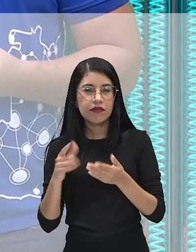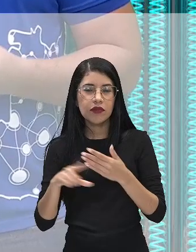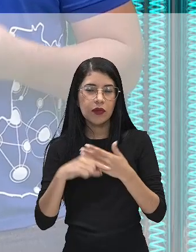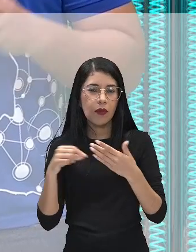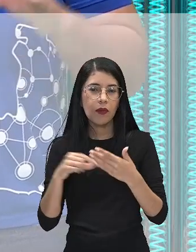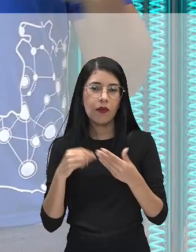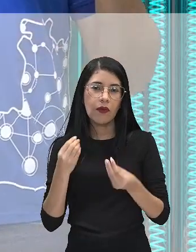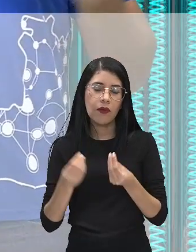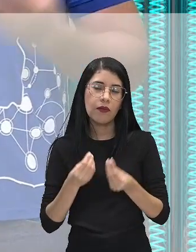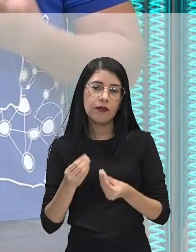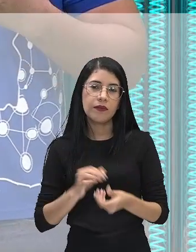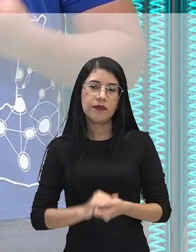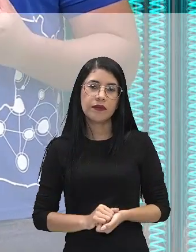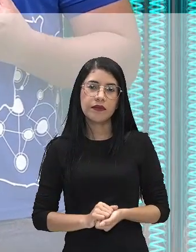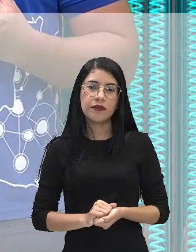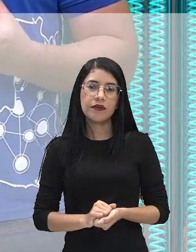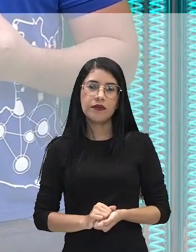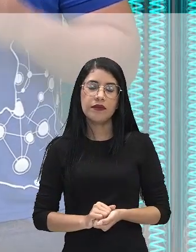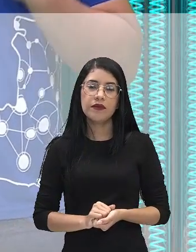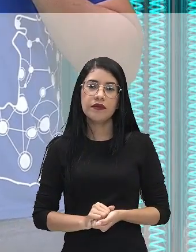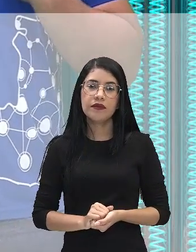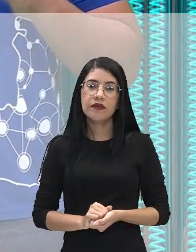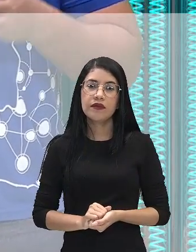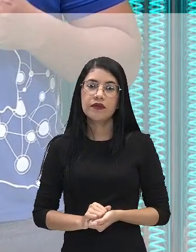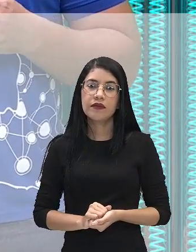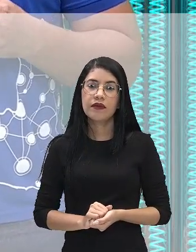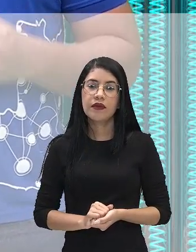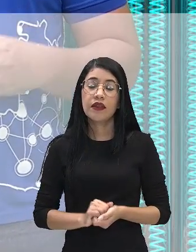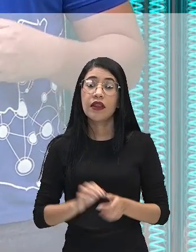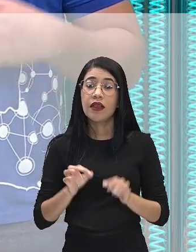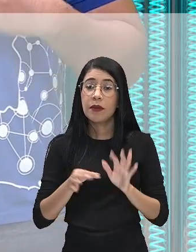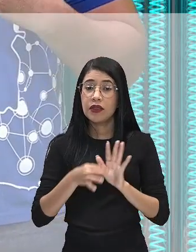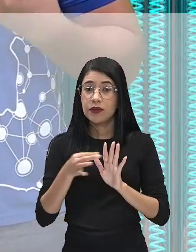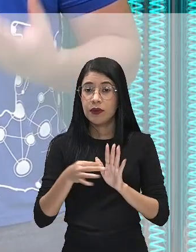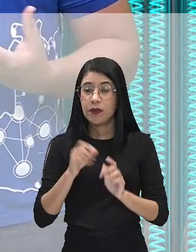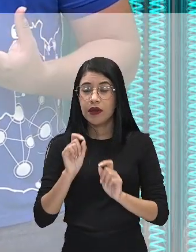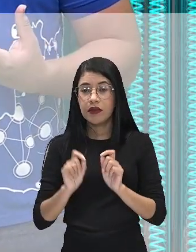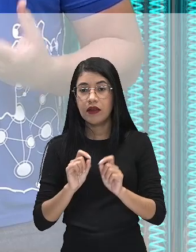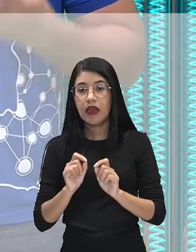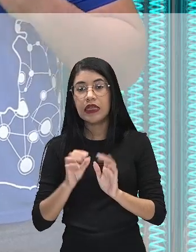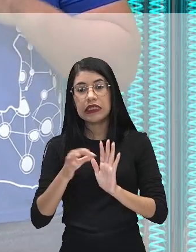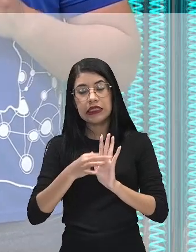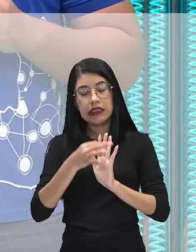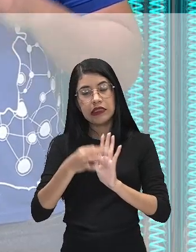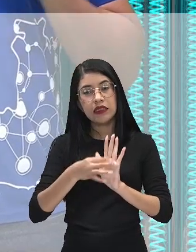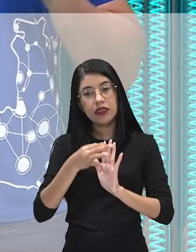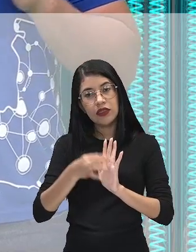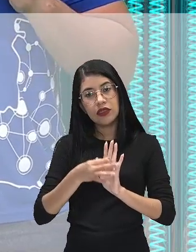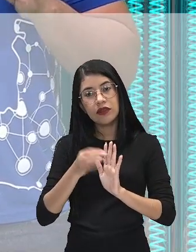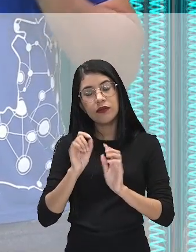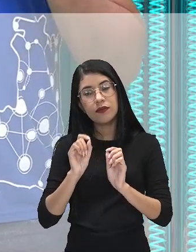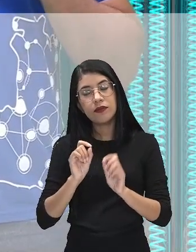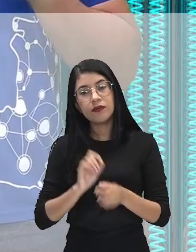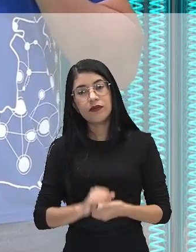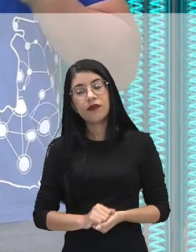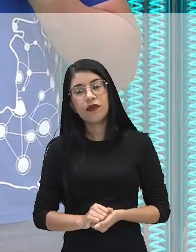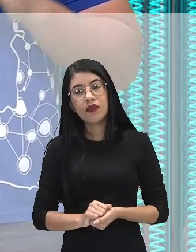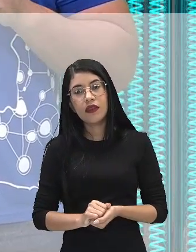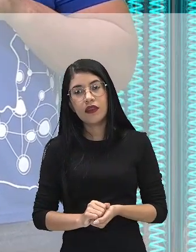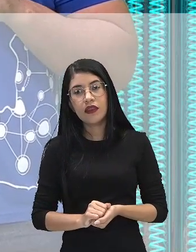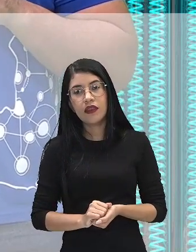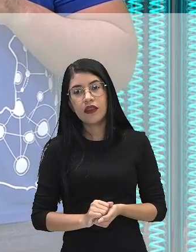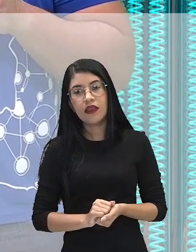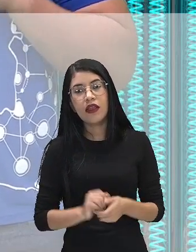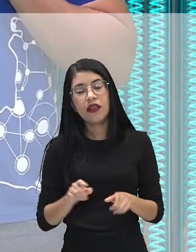da resenha. E quando a gente fala em julgamentos, nós estamos falando das críticas. Percebam que as críticas são